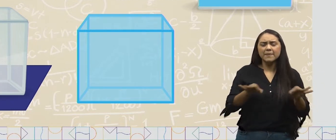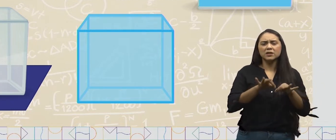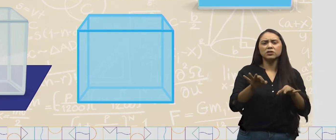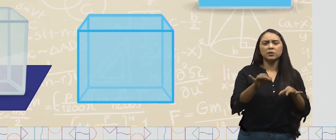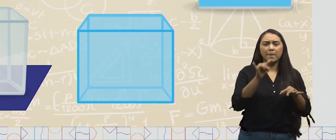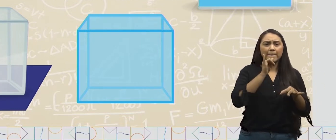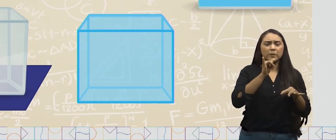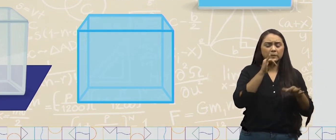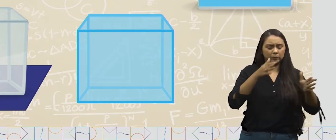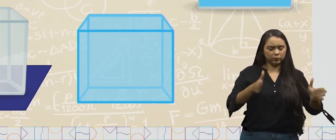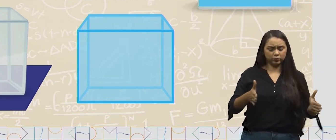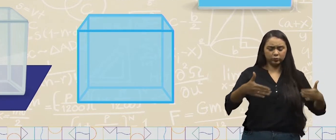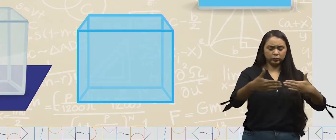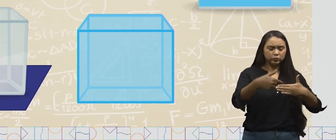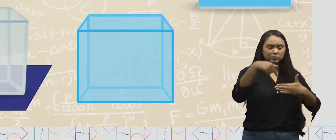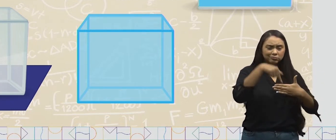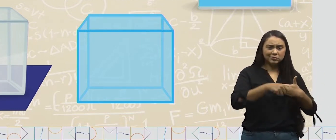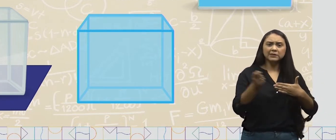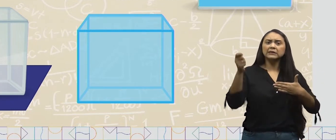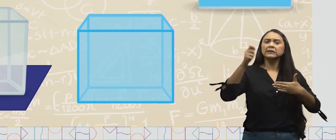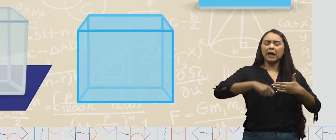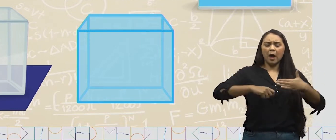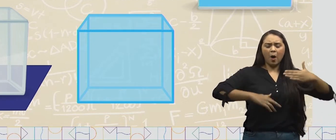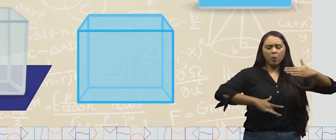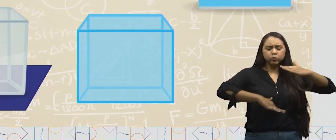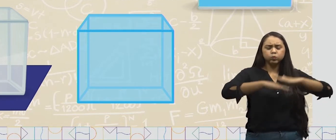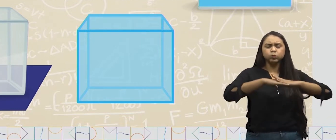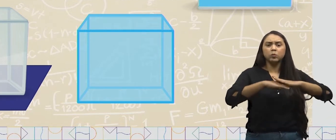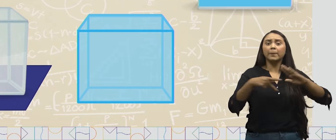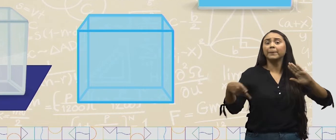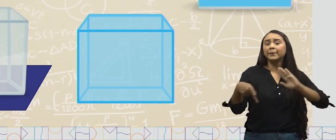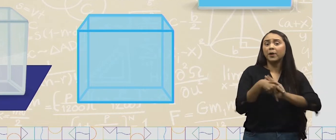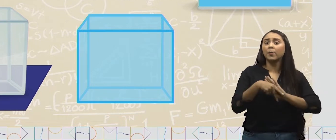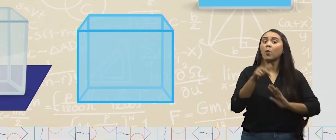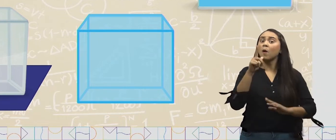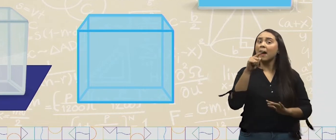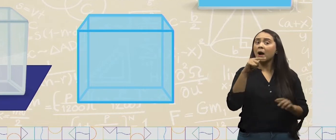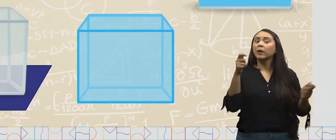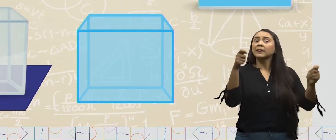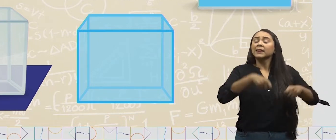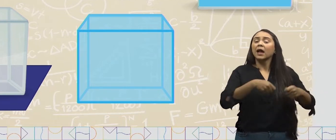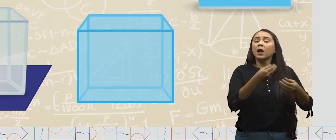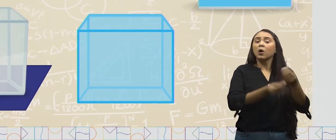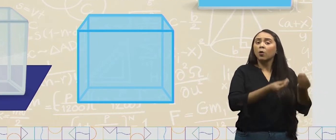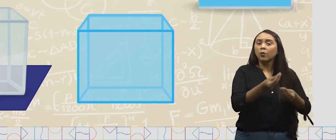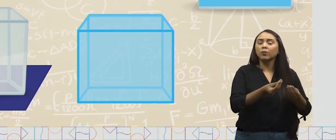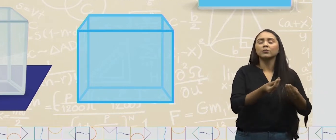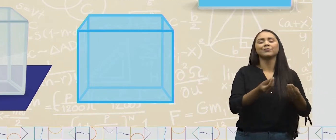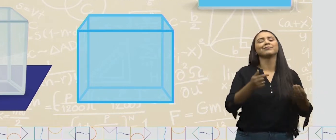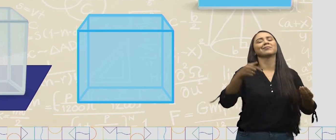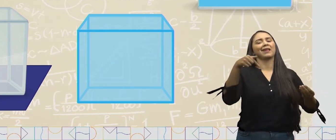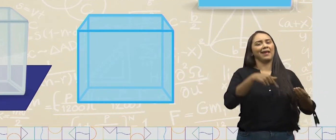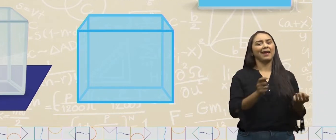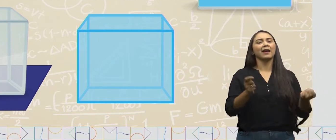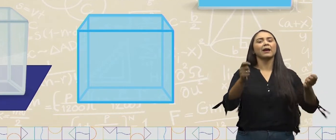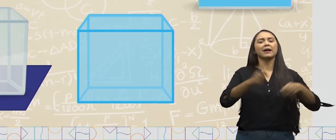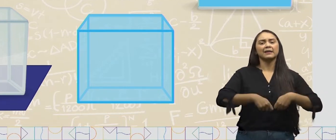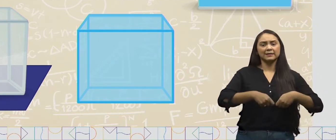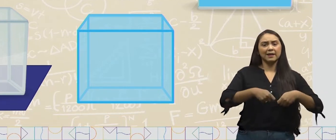um recipiente pode comportar de um líquido. É aqui que a capacidade e volume